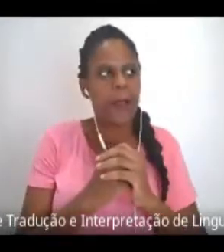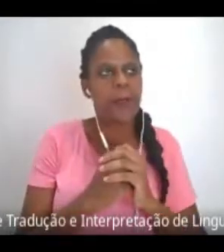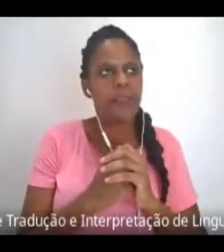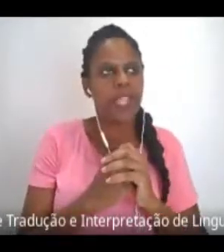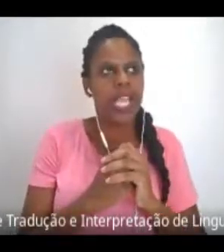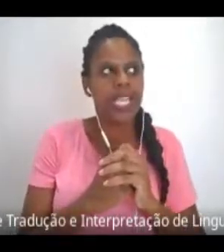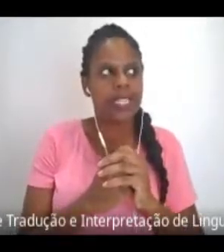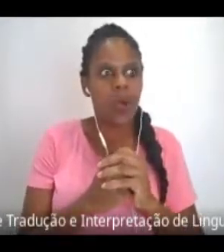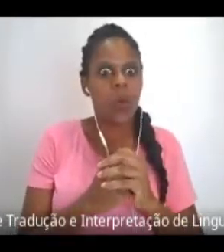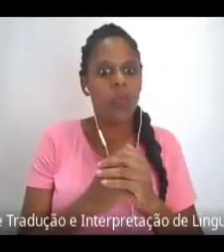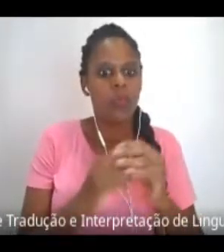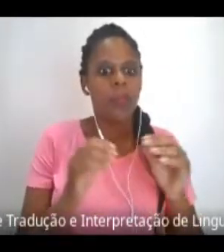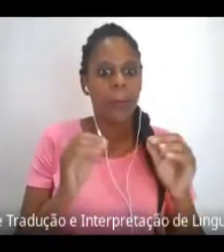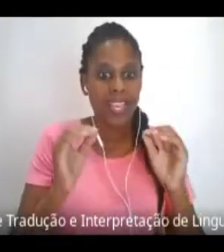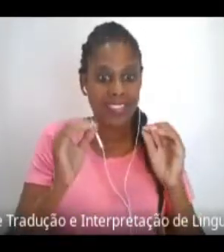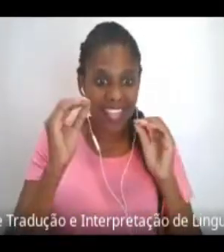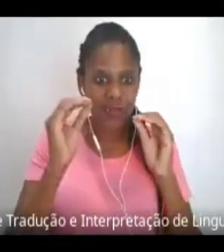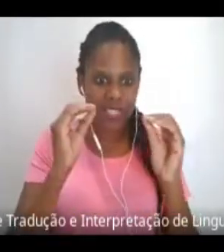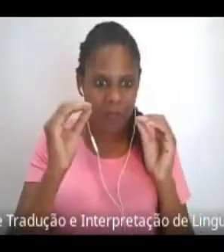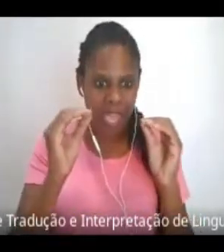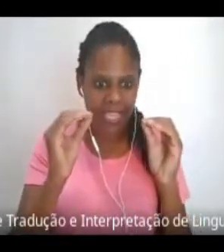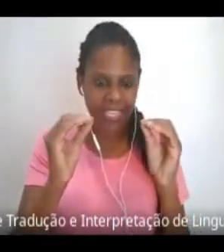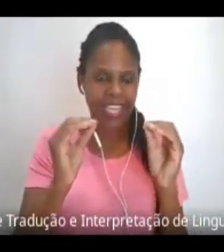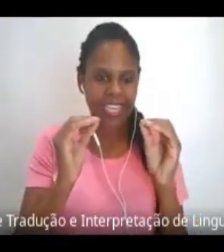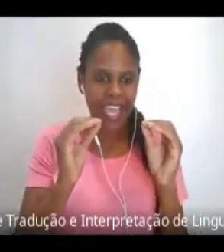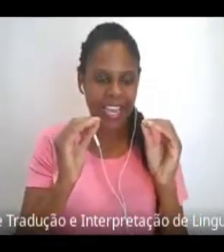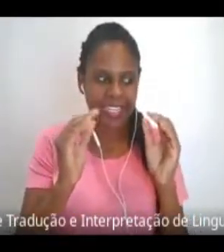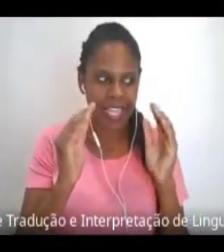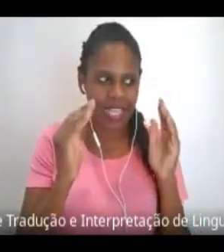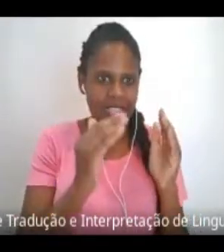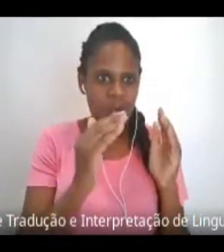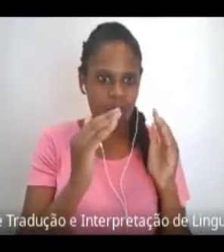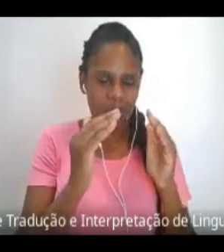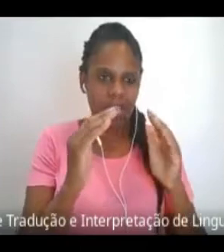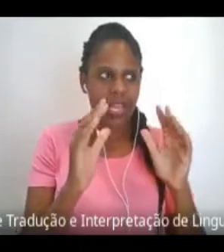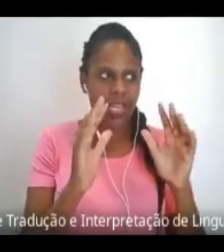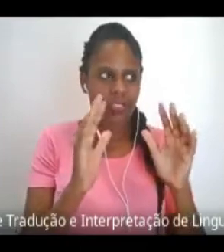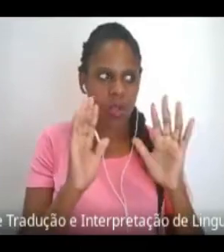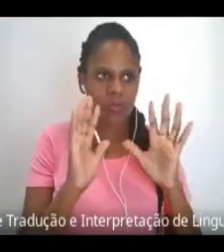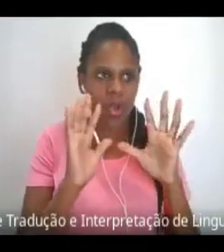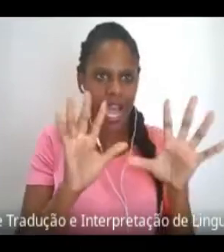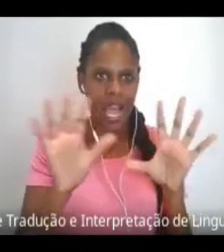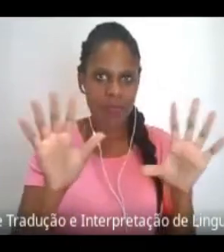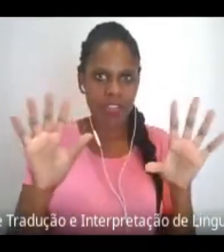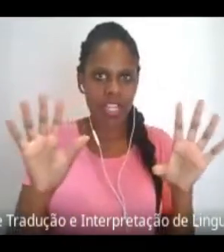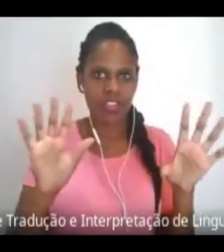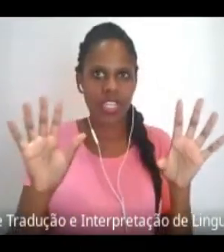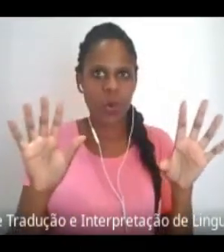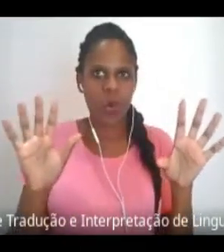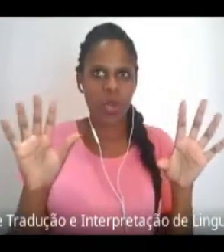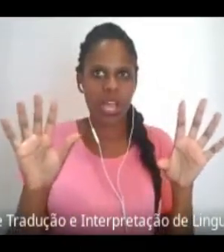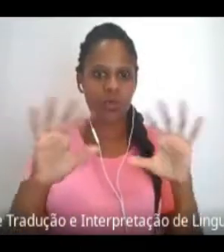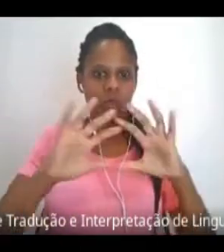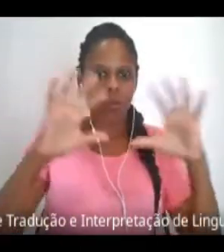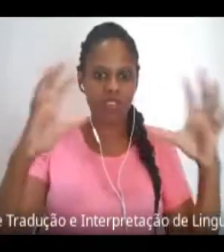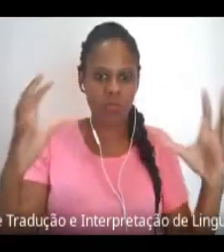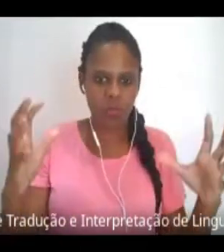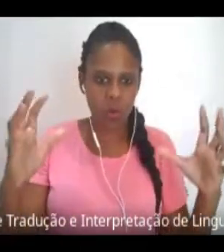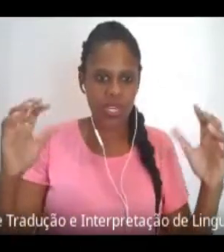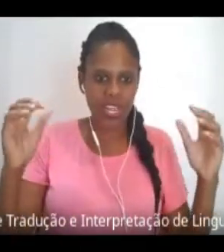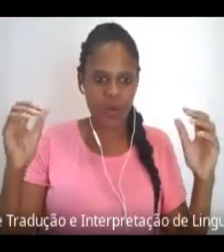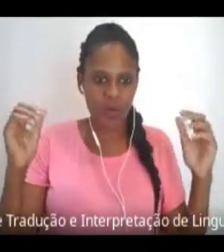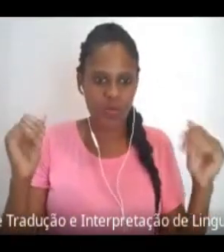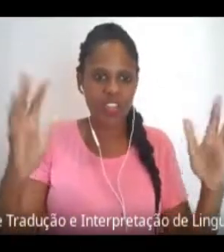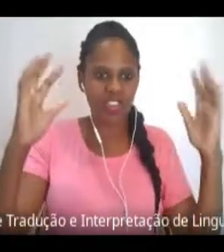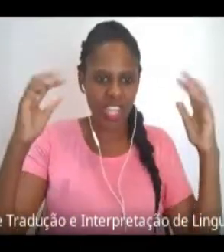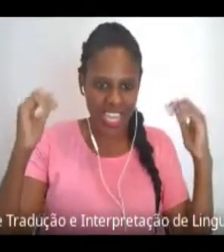formas. Então, pensando também, né, nessa questão, é só focar para a gente não colocar tudo no mesmo